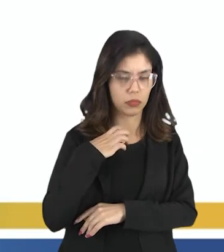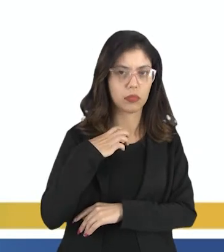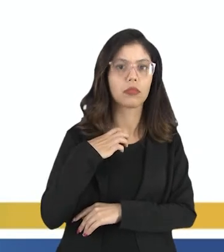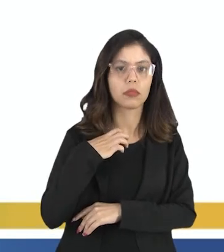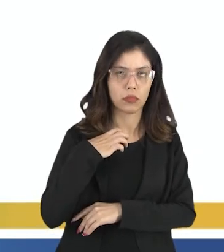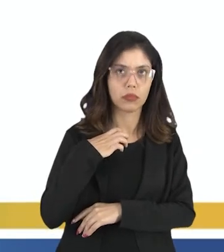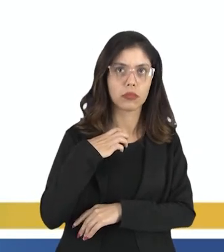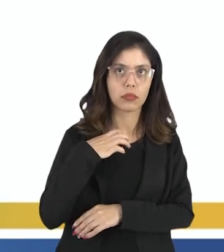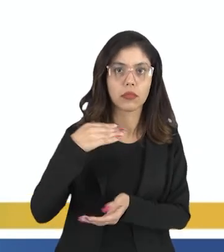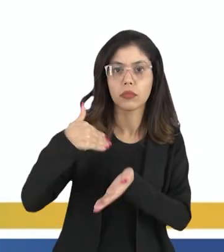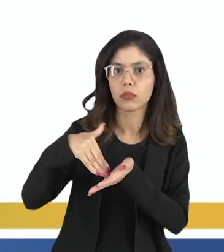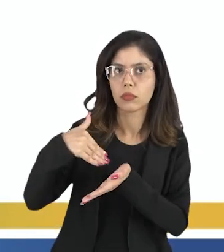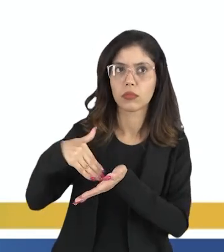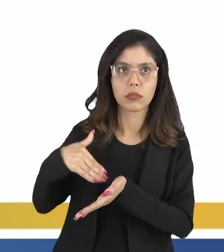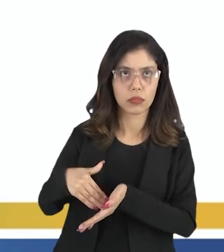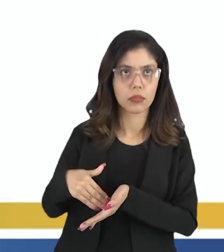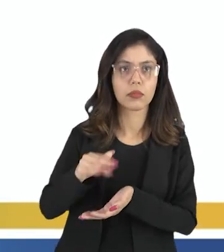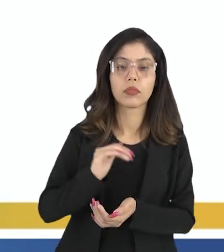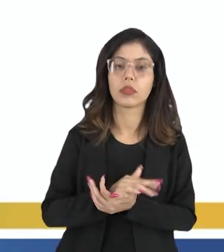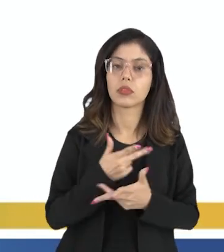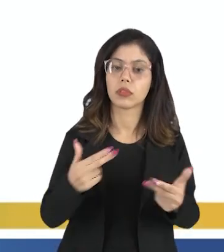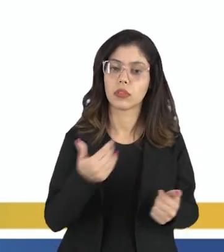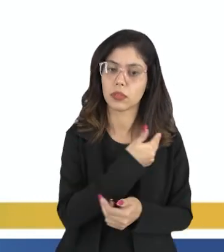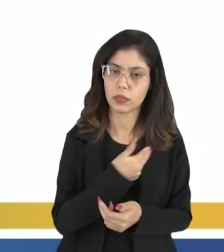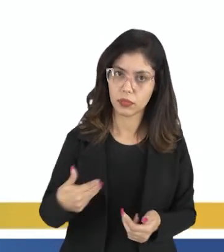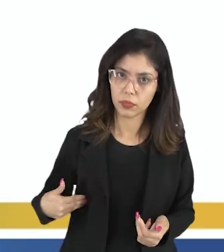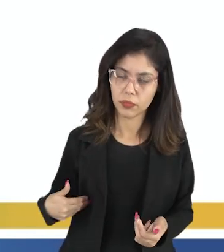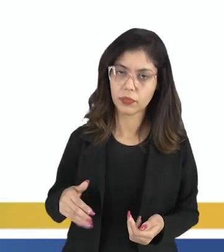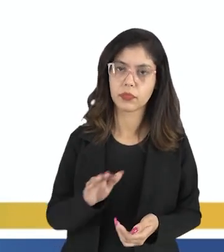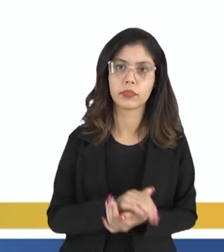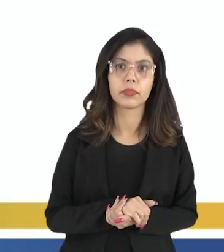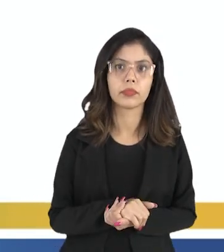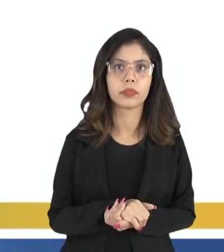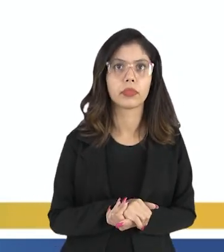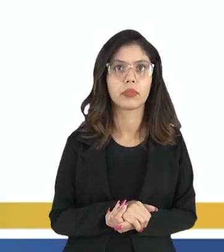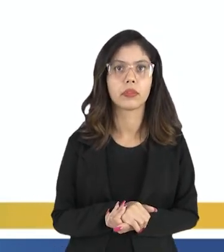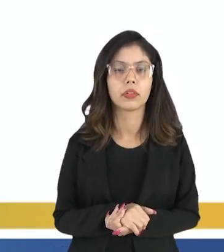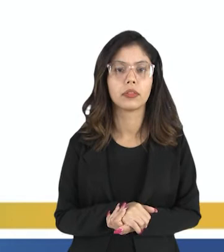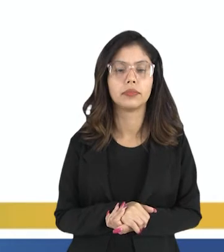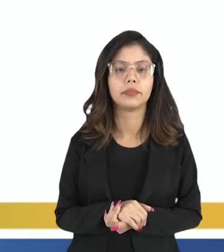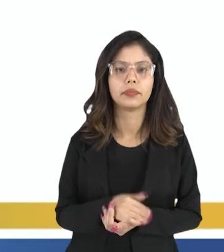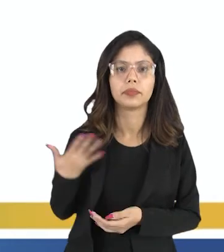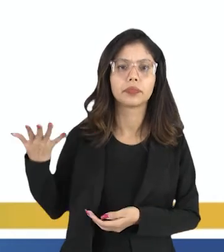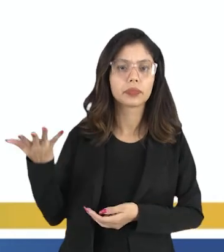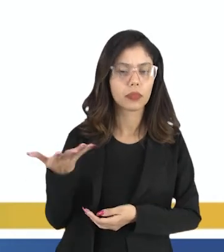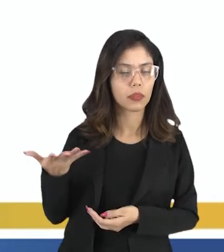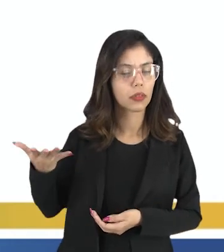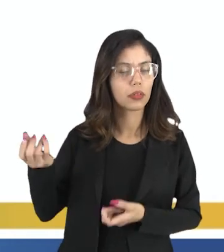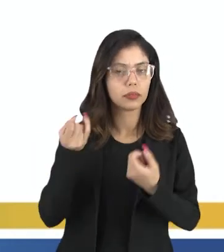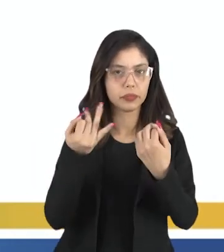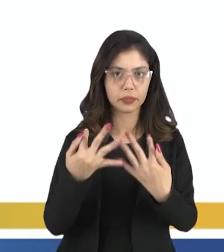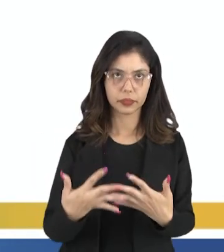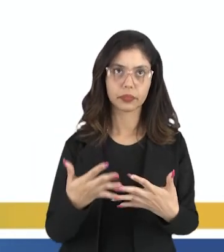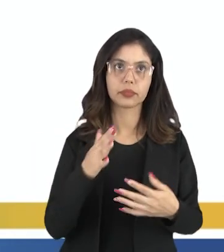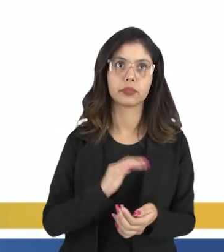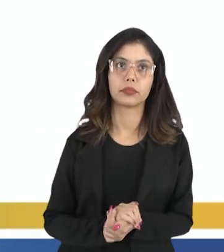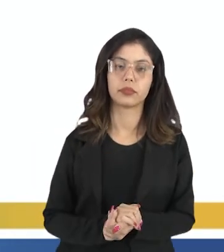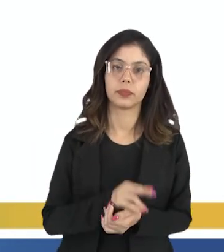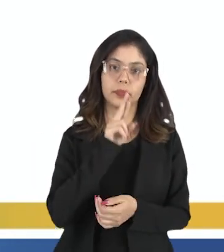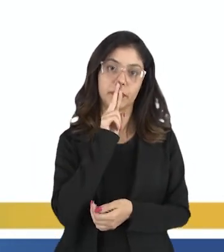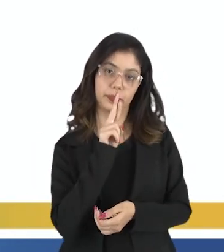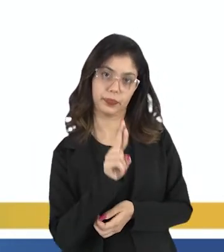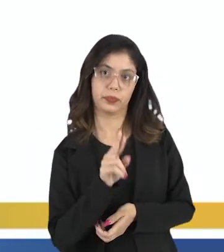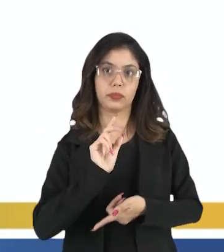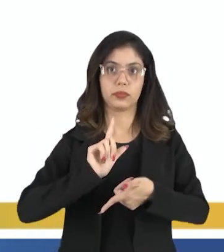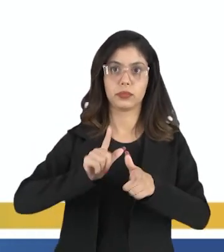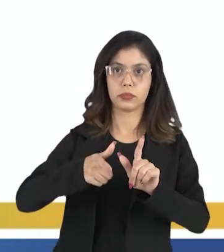exigência de uma ética na administração da coisa pública. Com base nas explicações, vamos